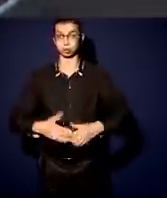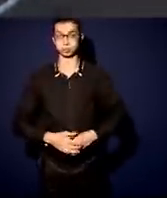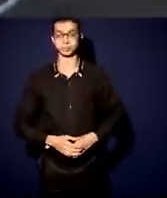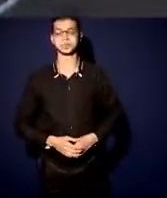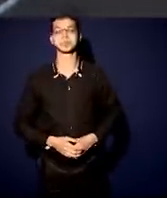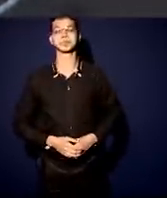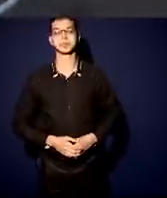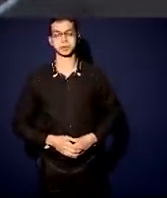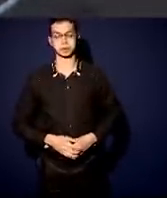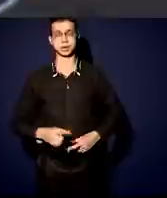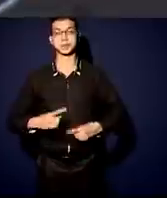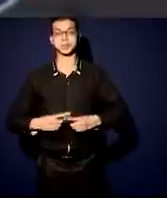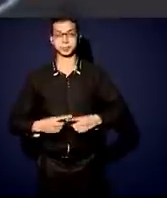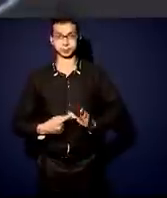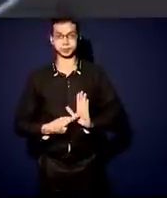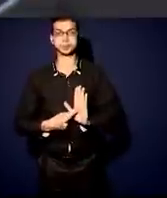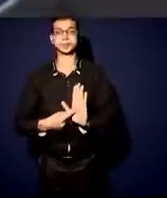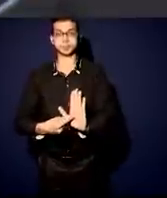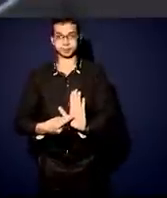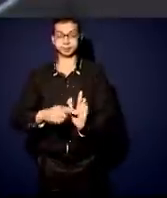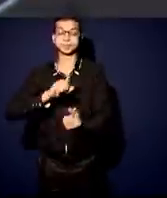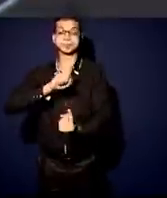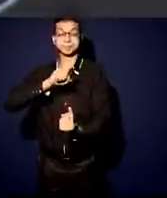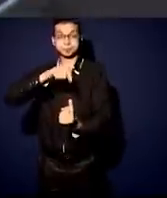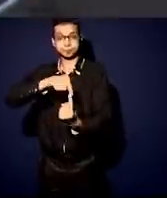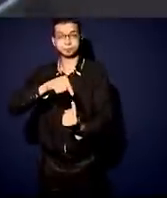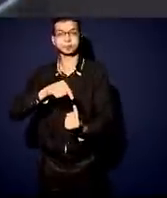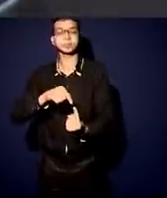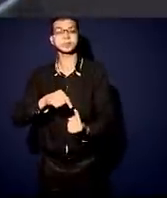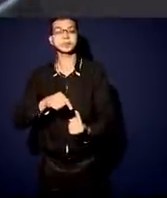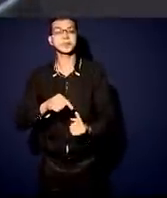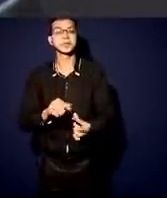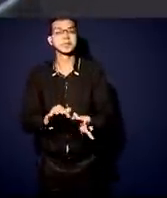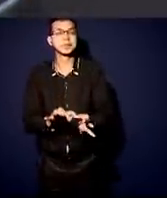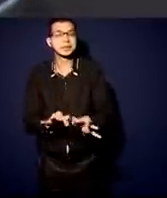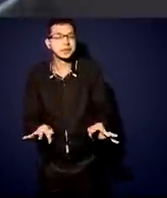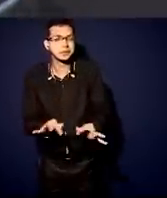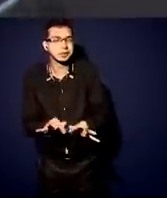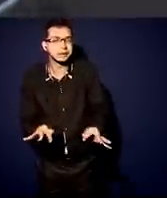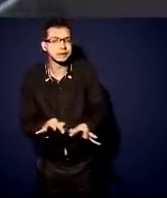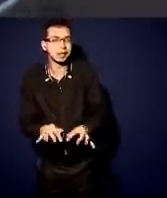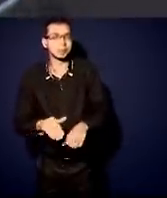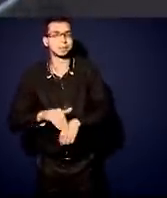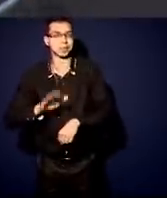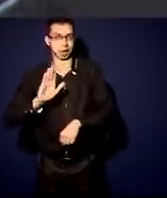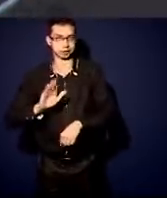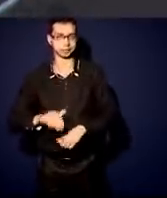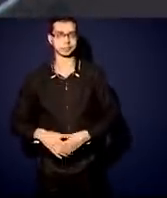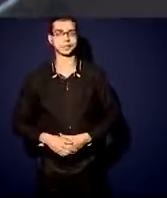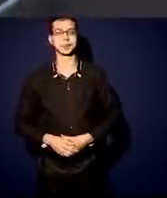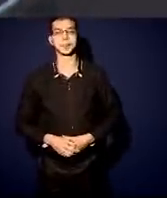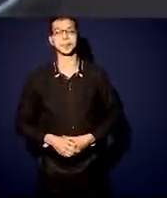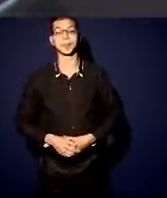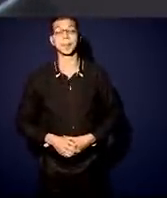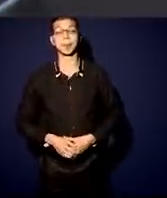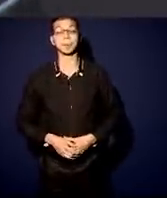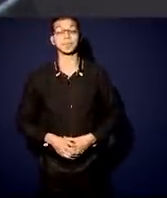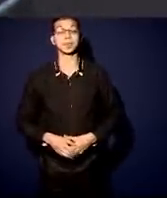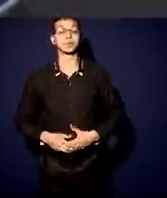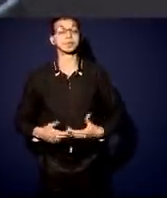convergência para meta um pouco mais suave isso quer dizer que a gente tem um bom argumento